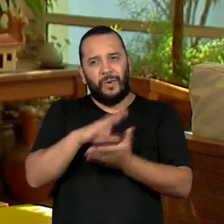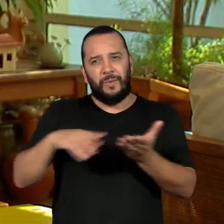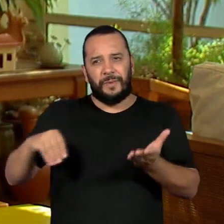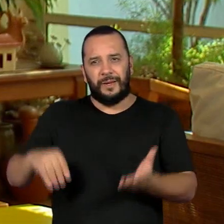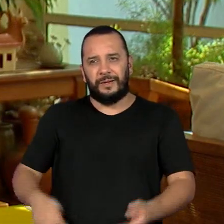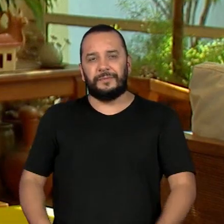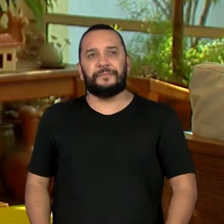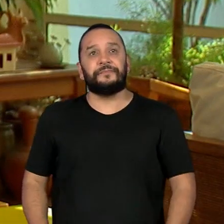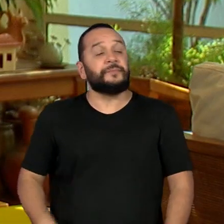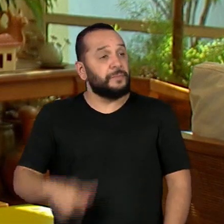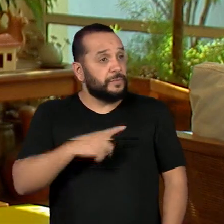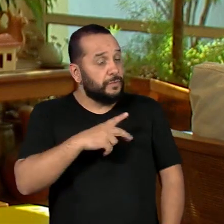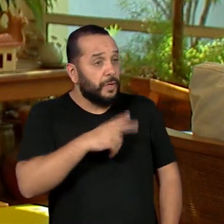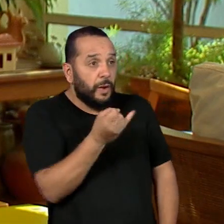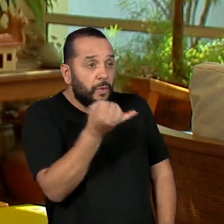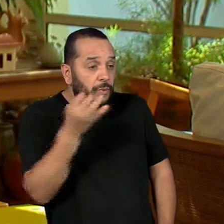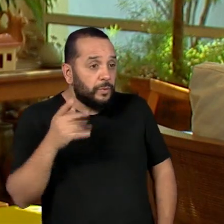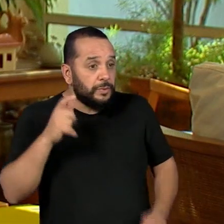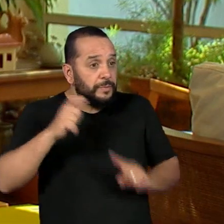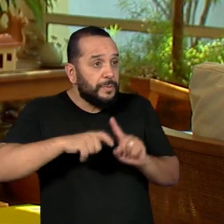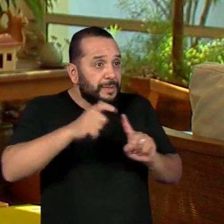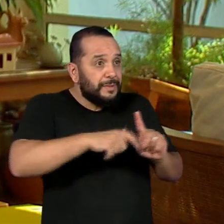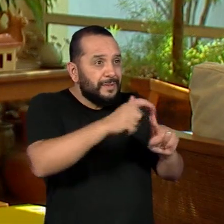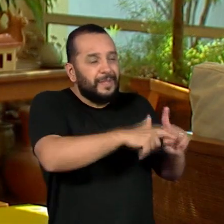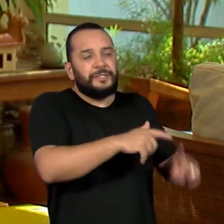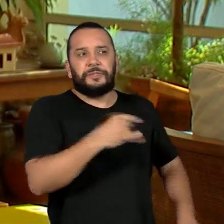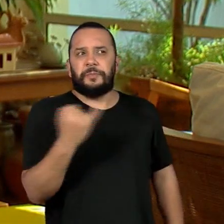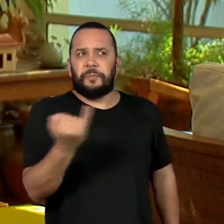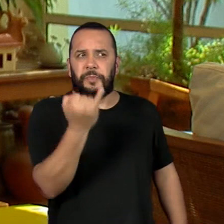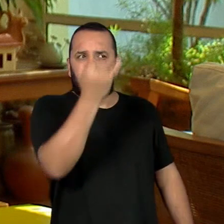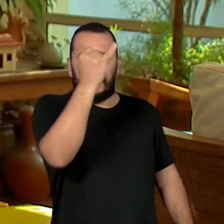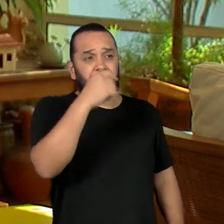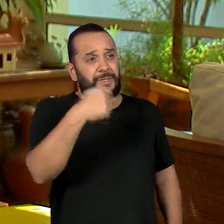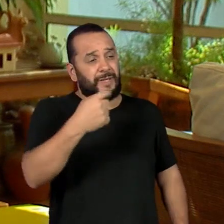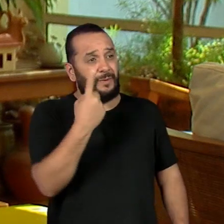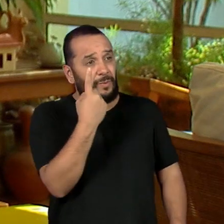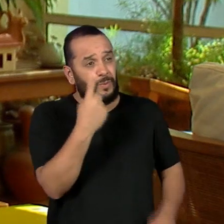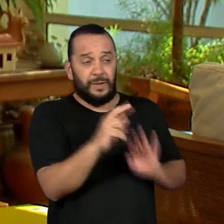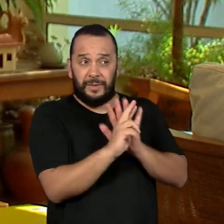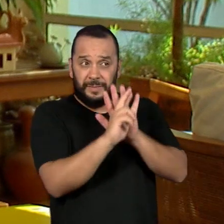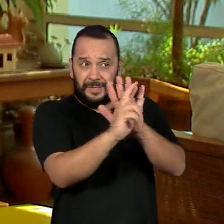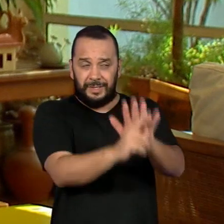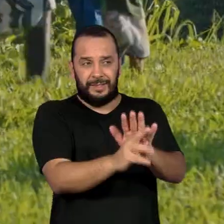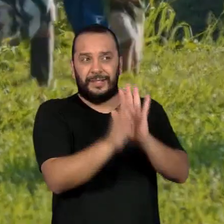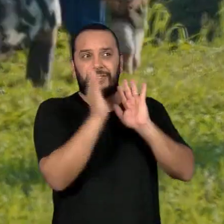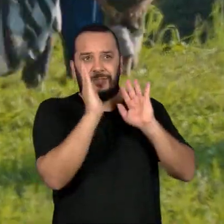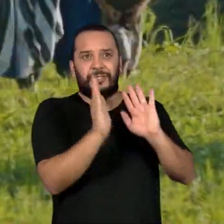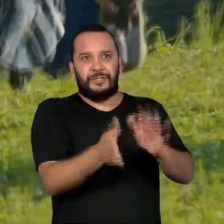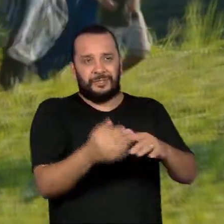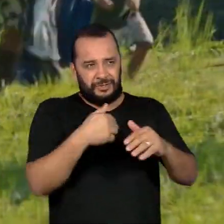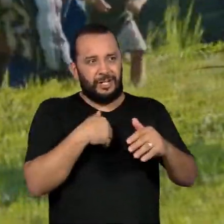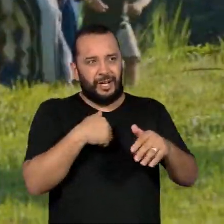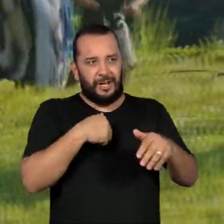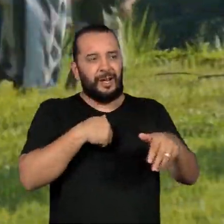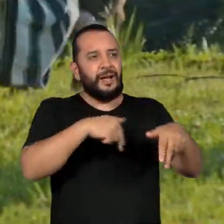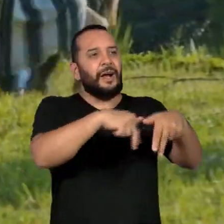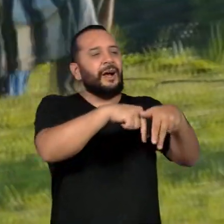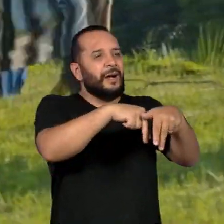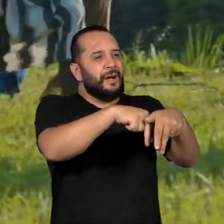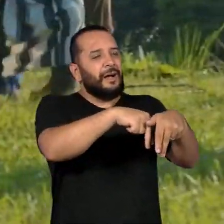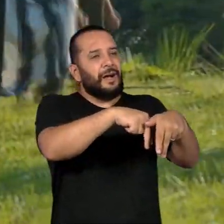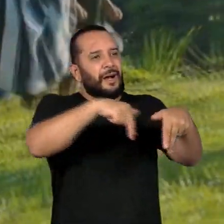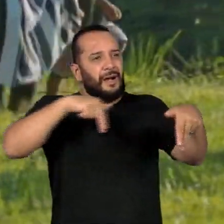alguns personagens chaves que a gente precisava ter um representante dessa ancestralidade, que no caso é o Benki, né,